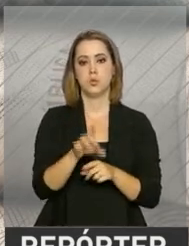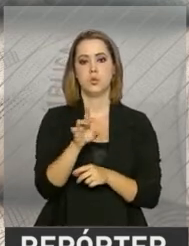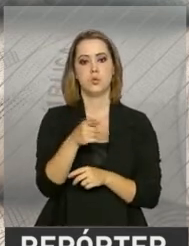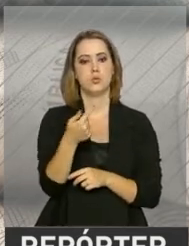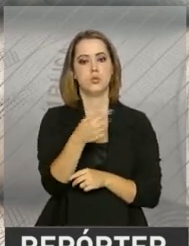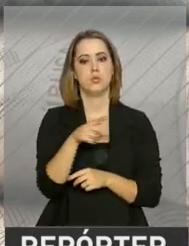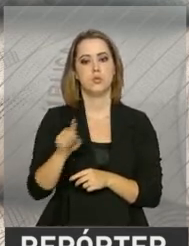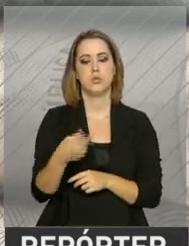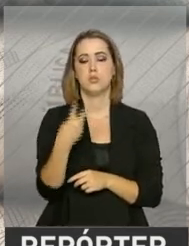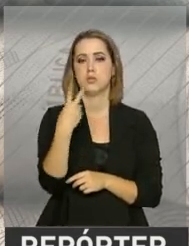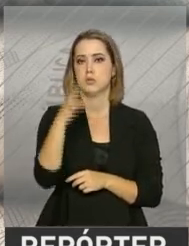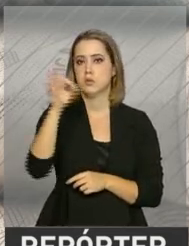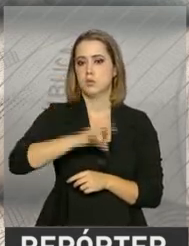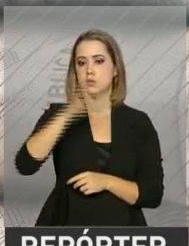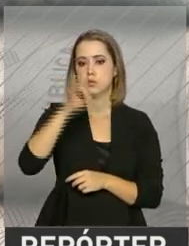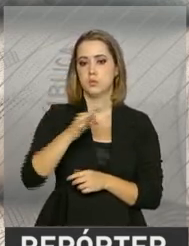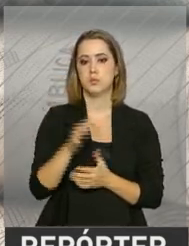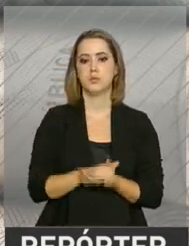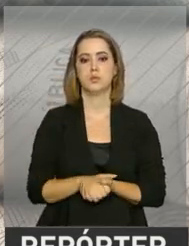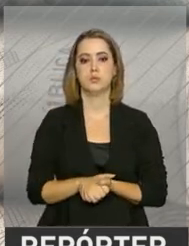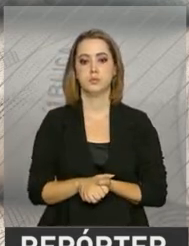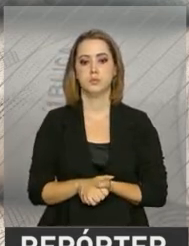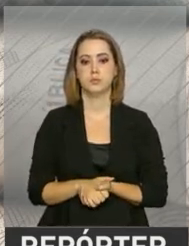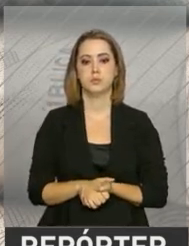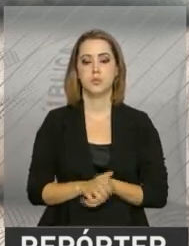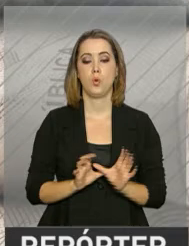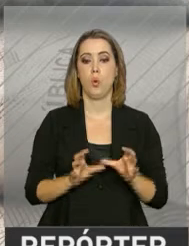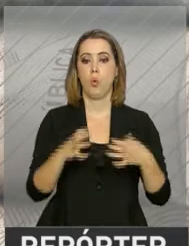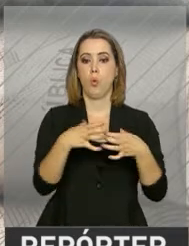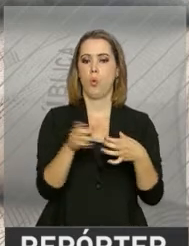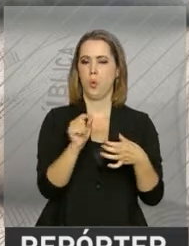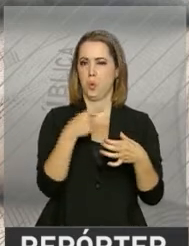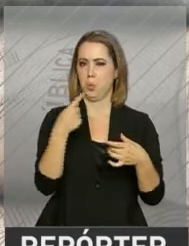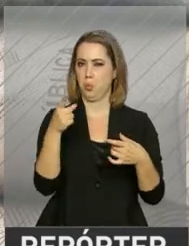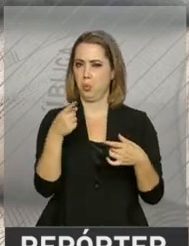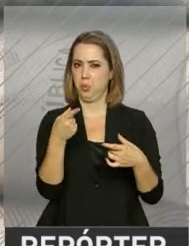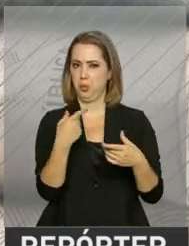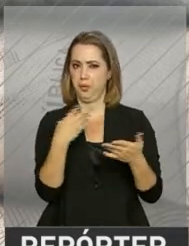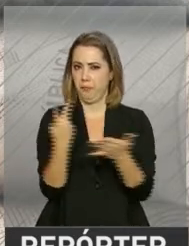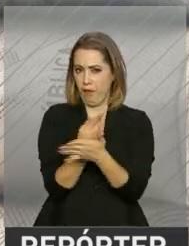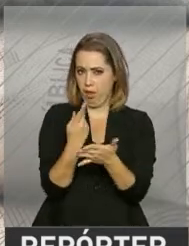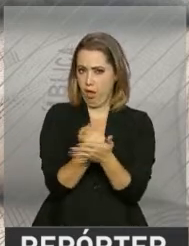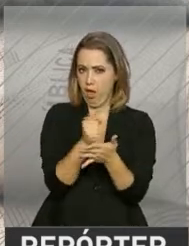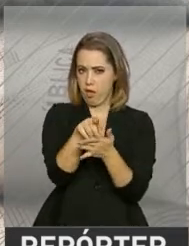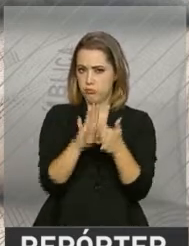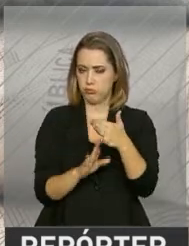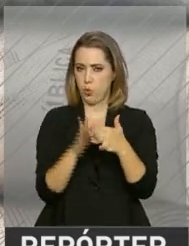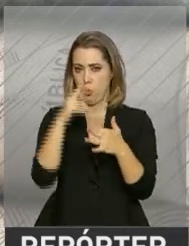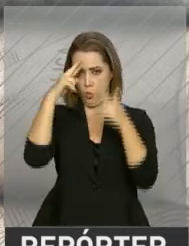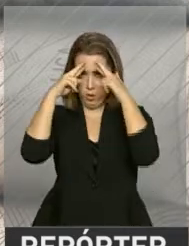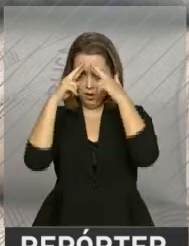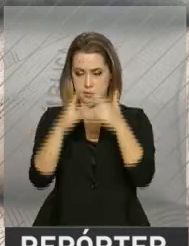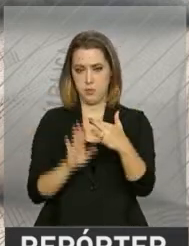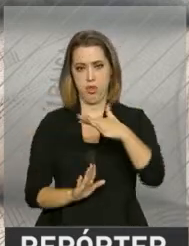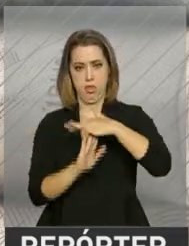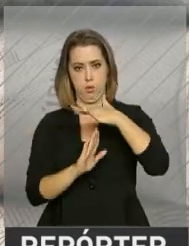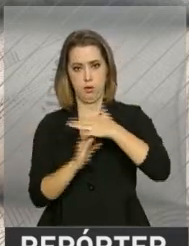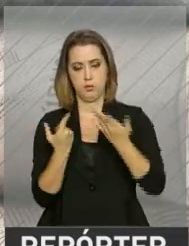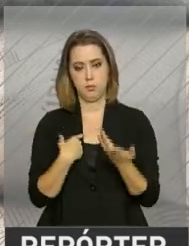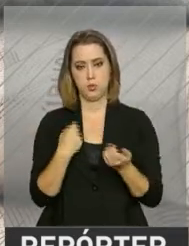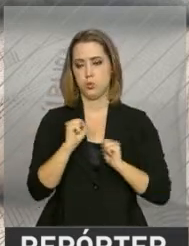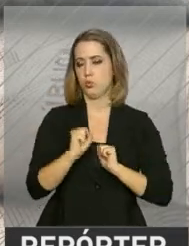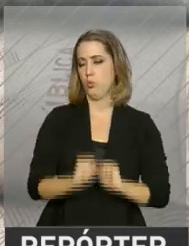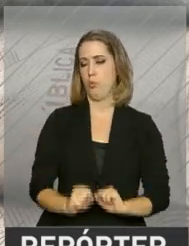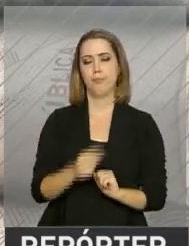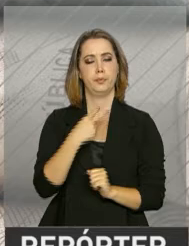que 7,2 por cento o órgão que desrespeitar o teto não vai poder no ano seguinte dar aumento de salários